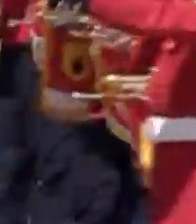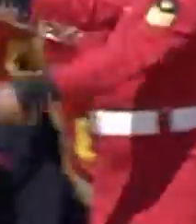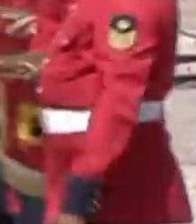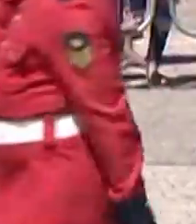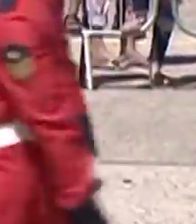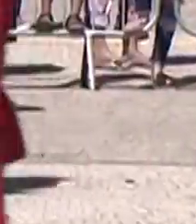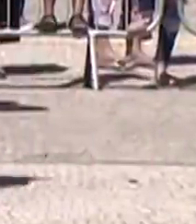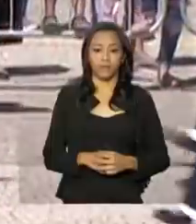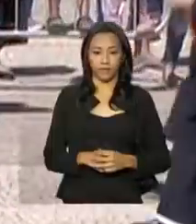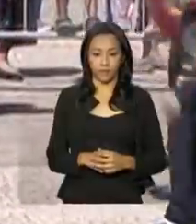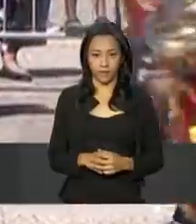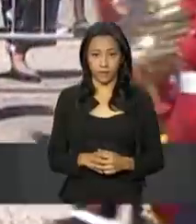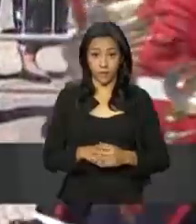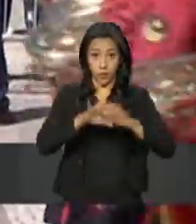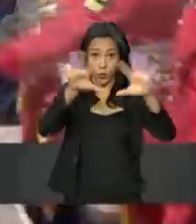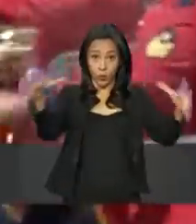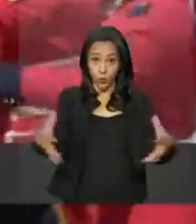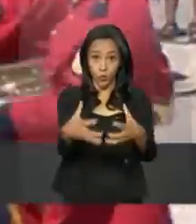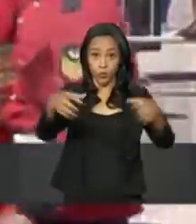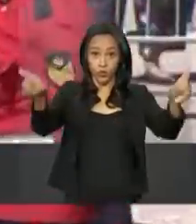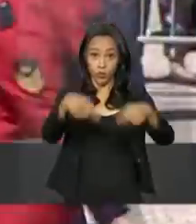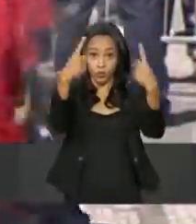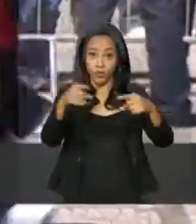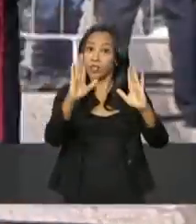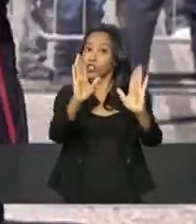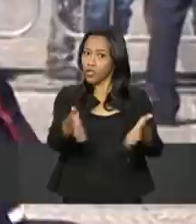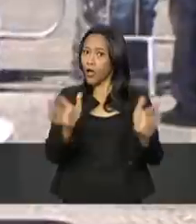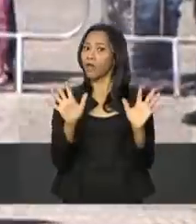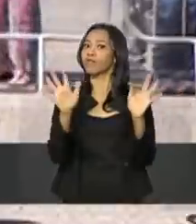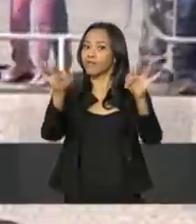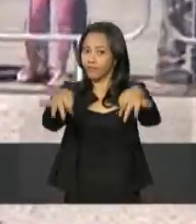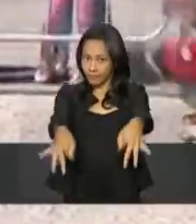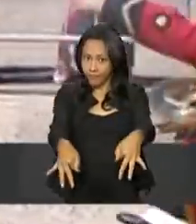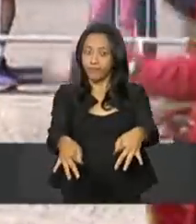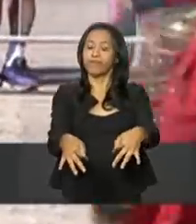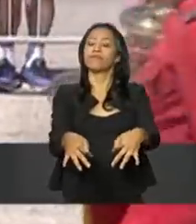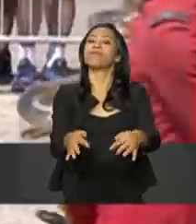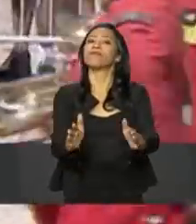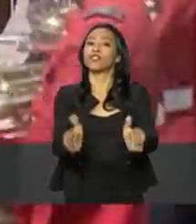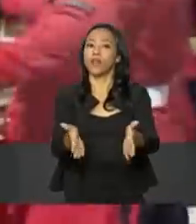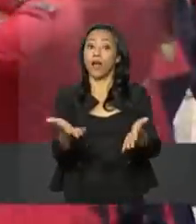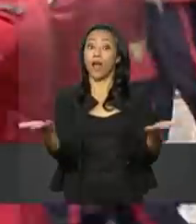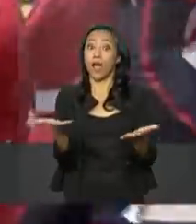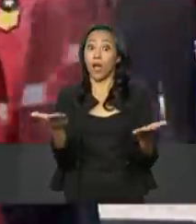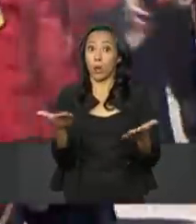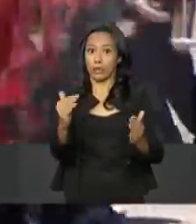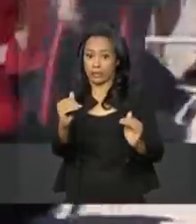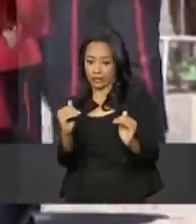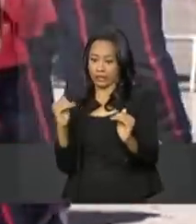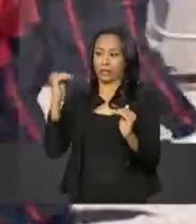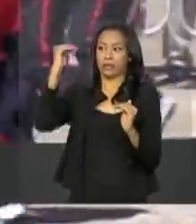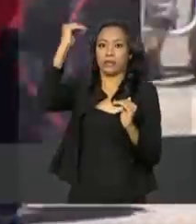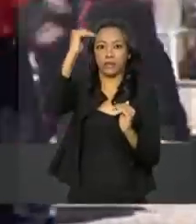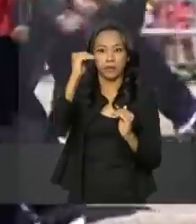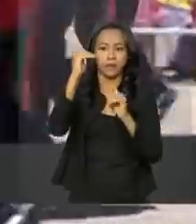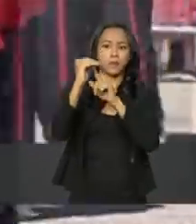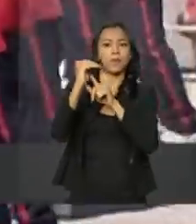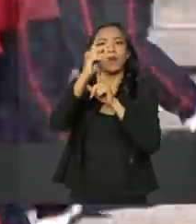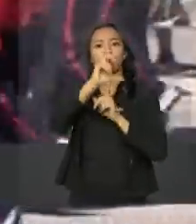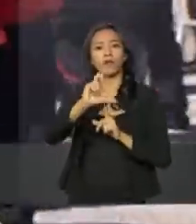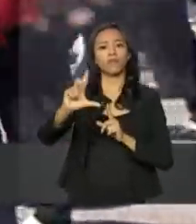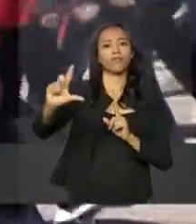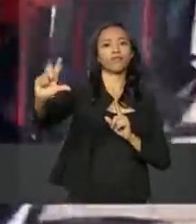A banda de música agora finalizou e agora a autoridade máxima vai se retirar do